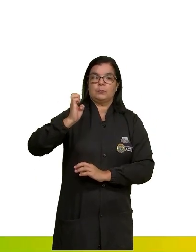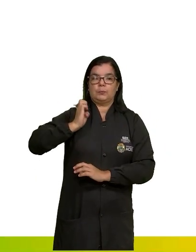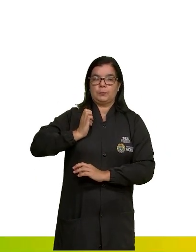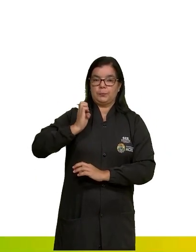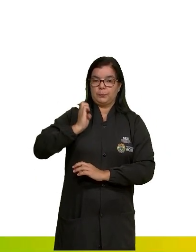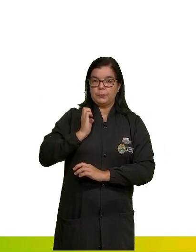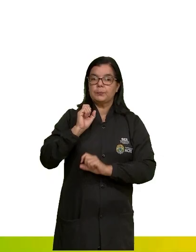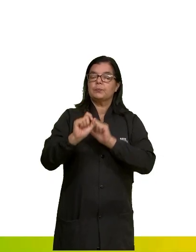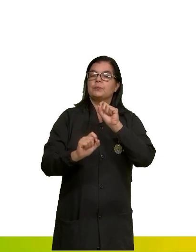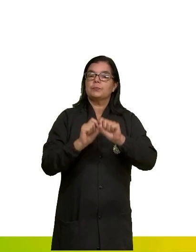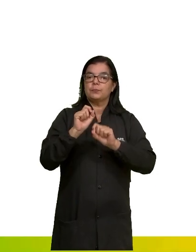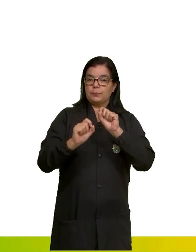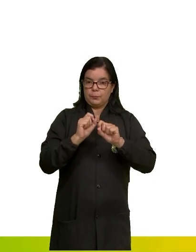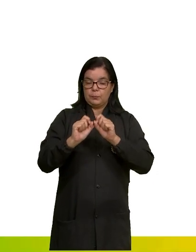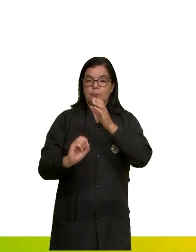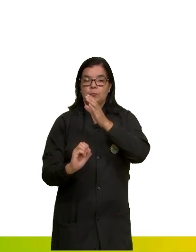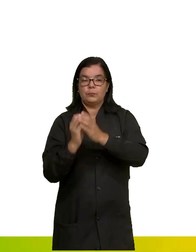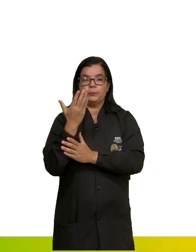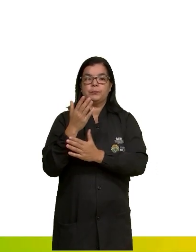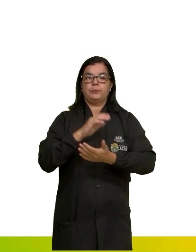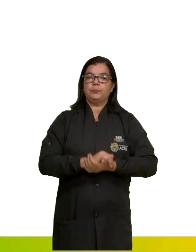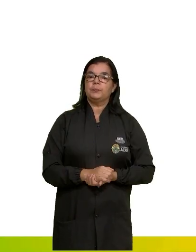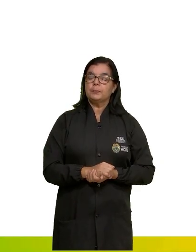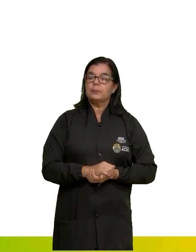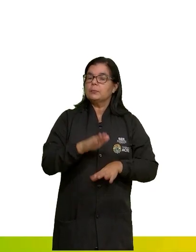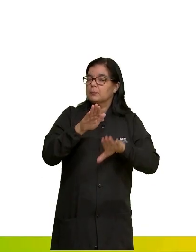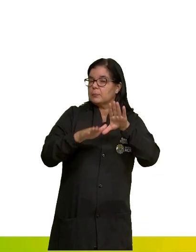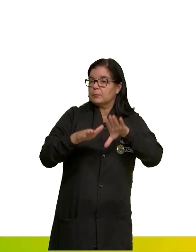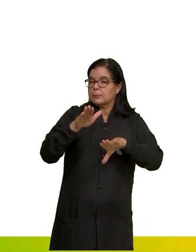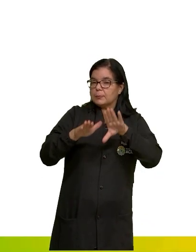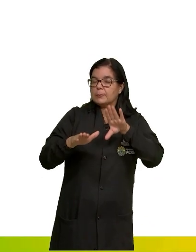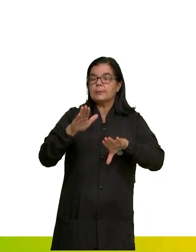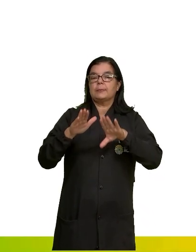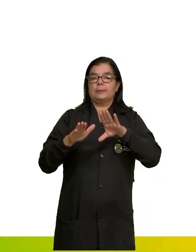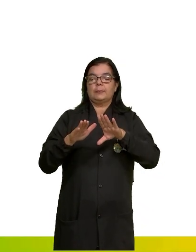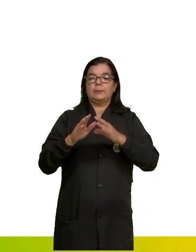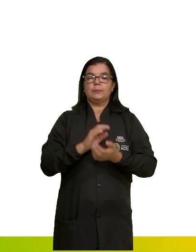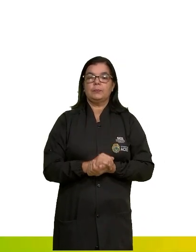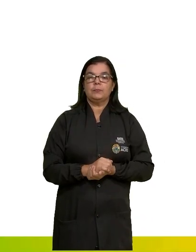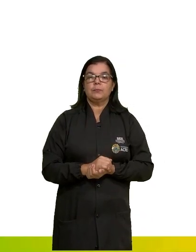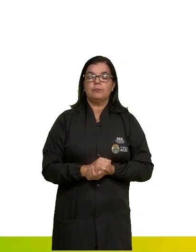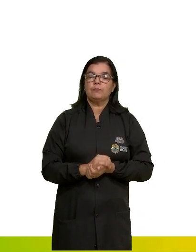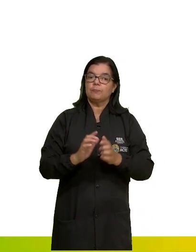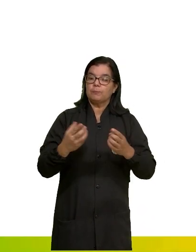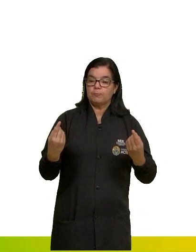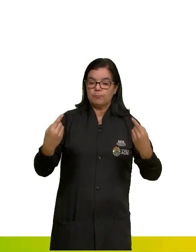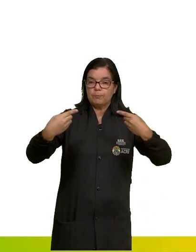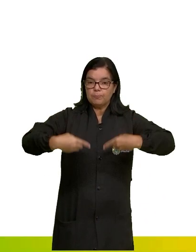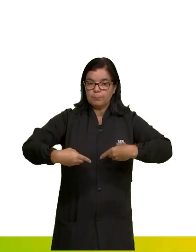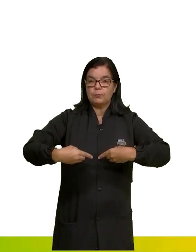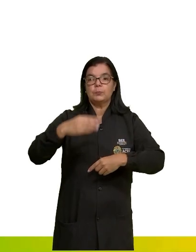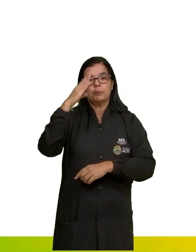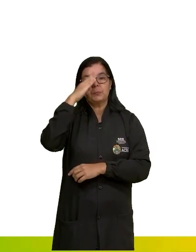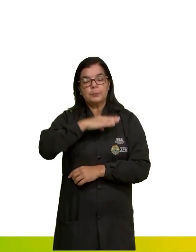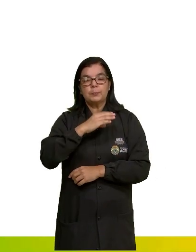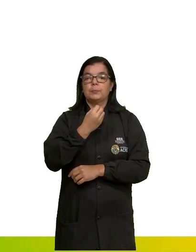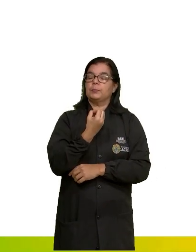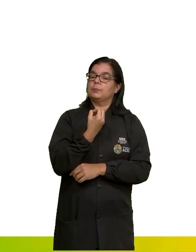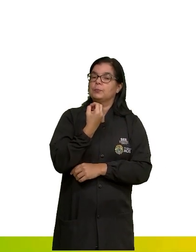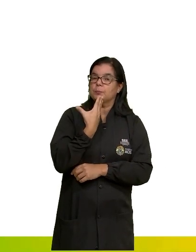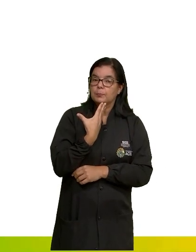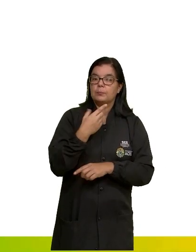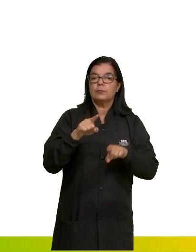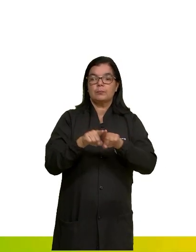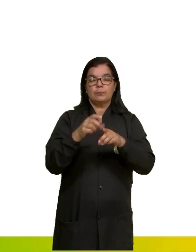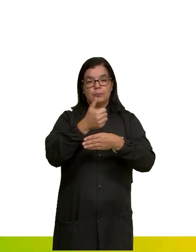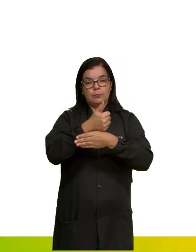muito relacionada com os fundamentos. Então, muitas vezes, através da luta entre o bem e o mal. Então, trata da ética e da